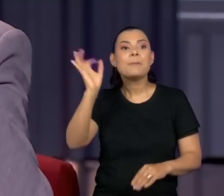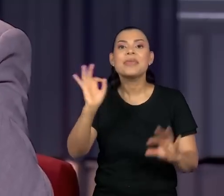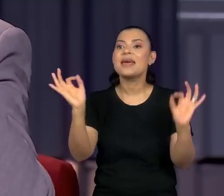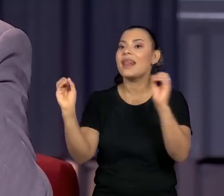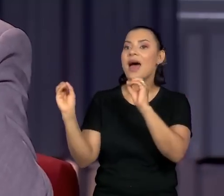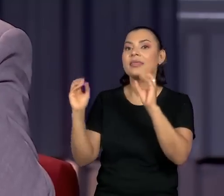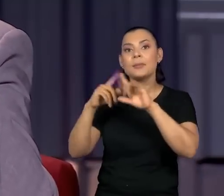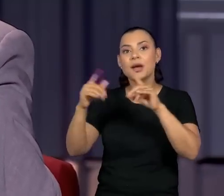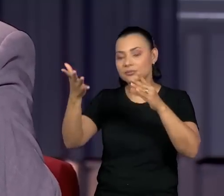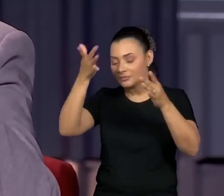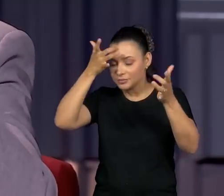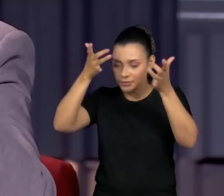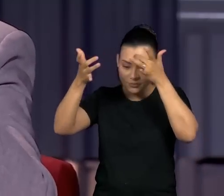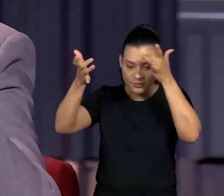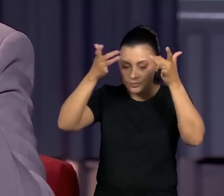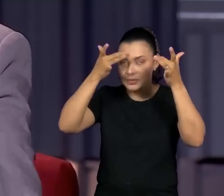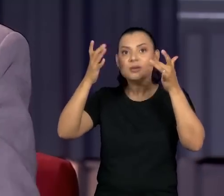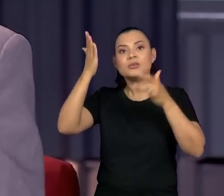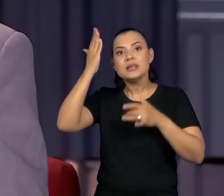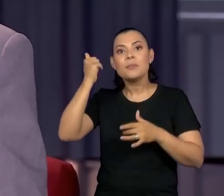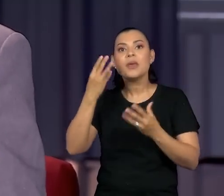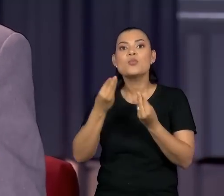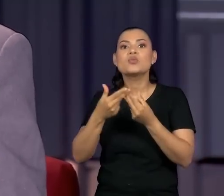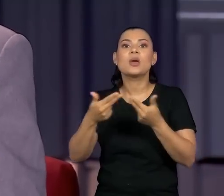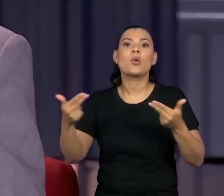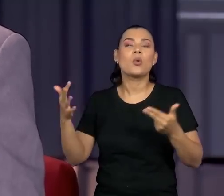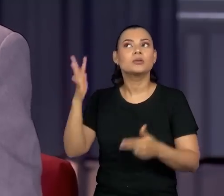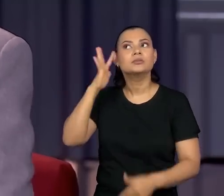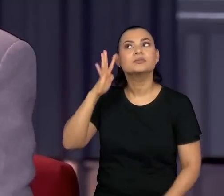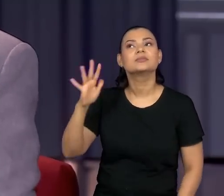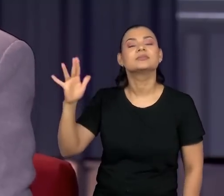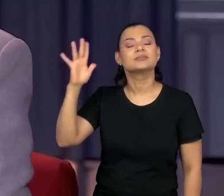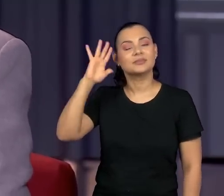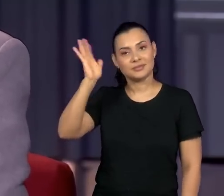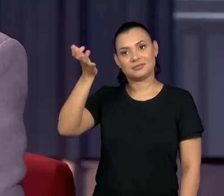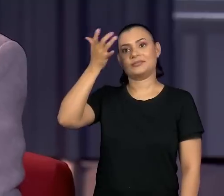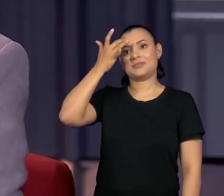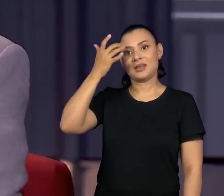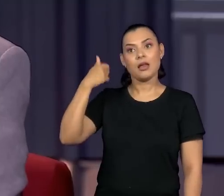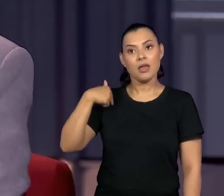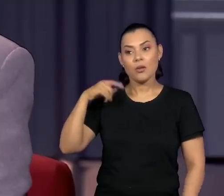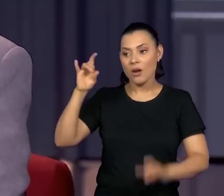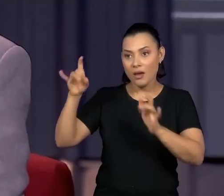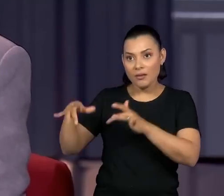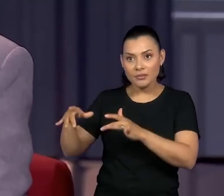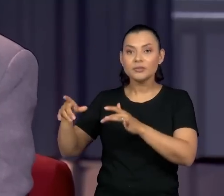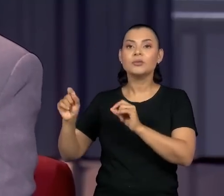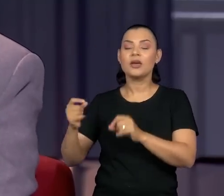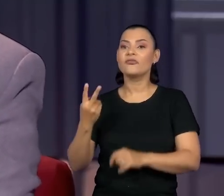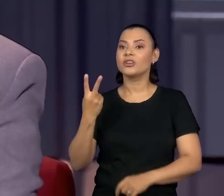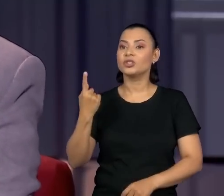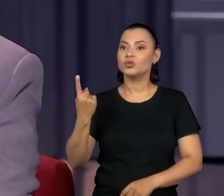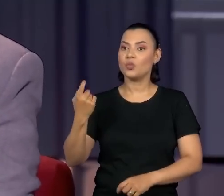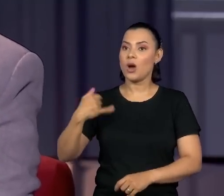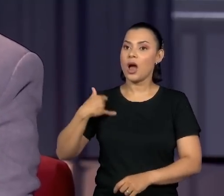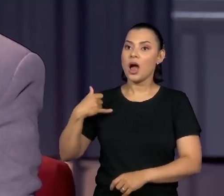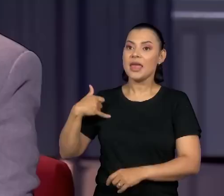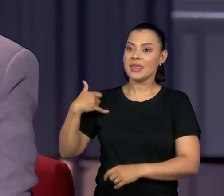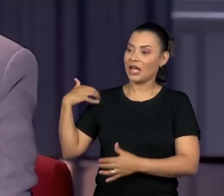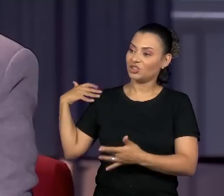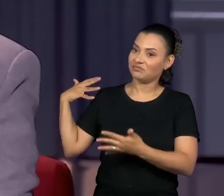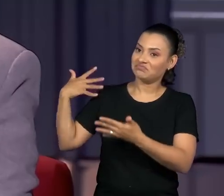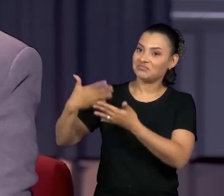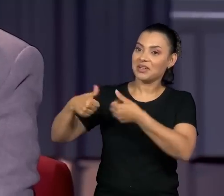mundo dentro da minha cabeça. Eu sabia de muita coisa, velho, quando eu saí de lá. Eu saí de lá achando, caramba, vivi 21 anos da minha vida nesse